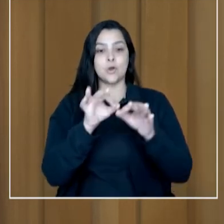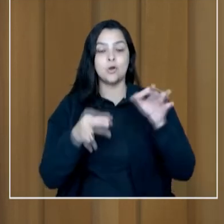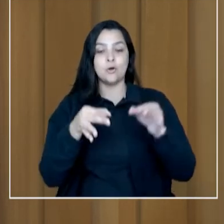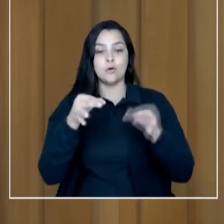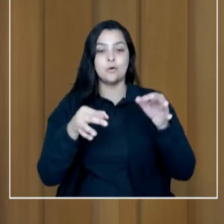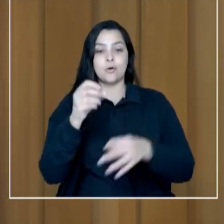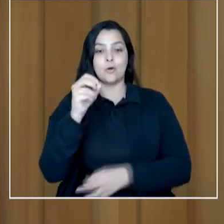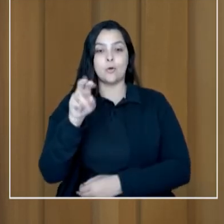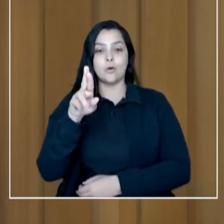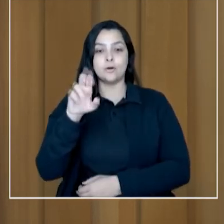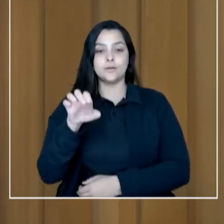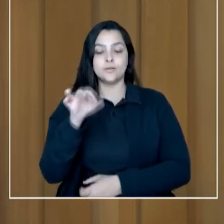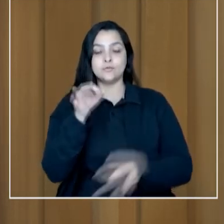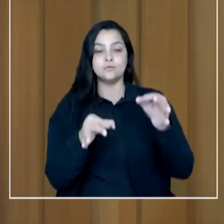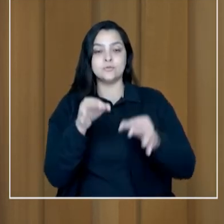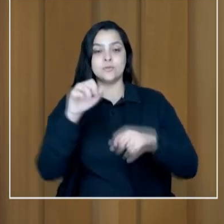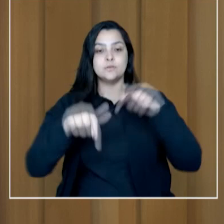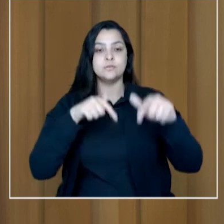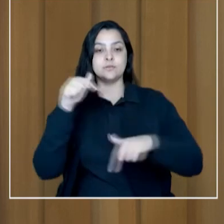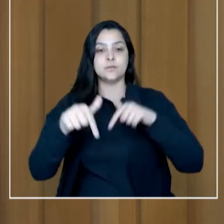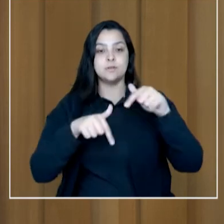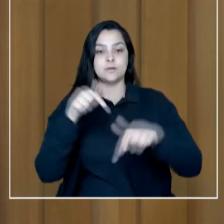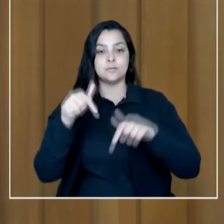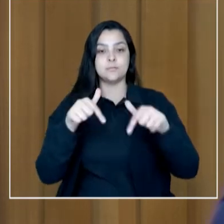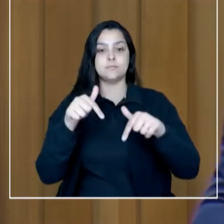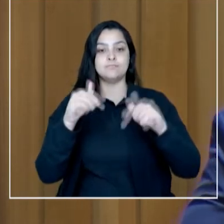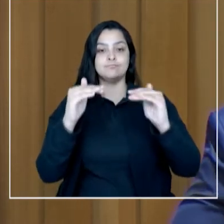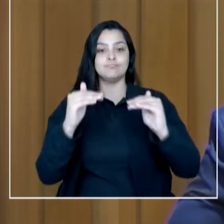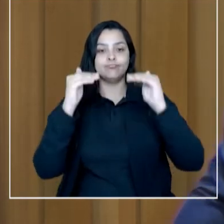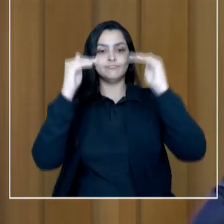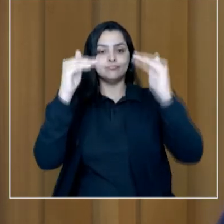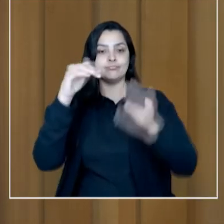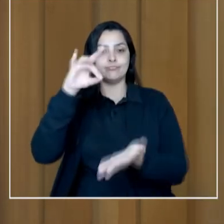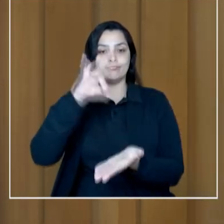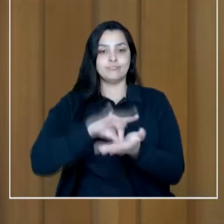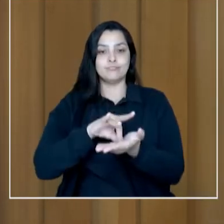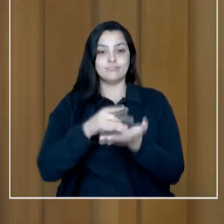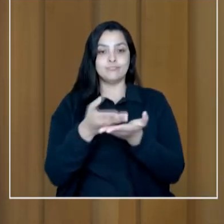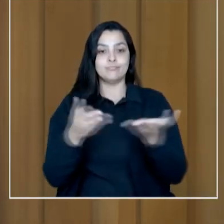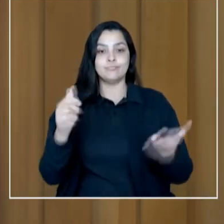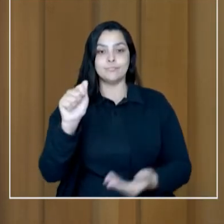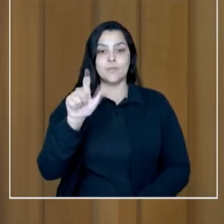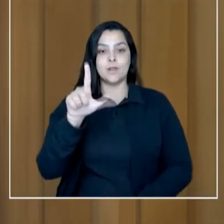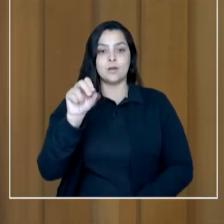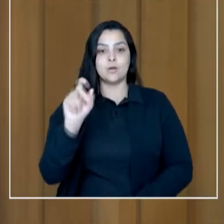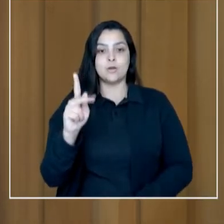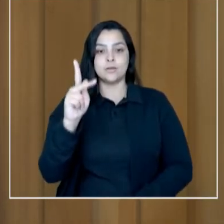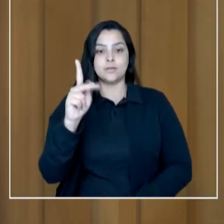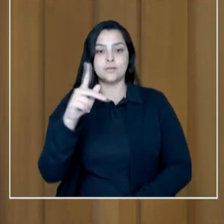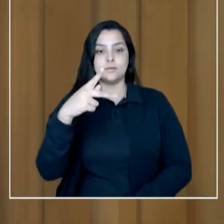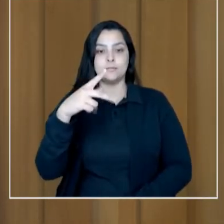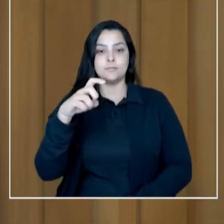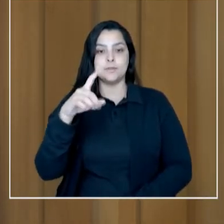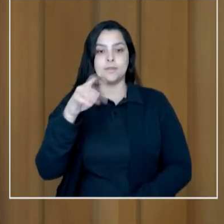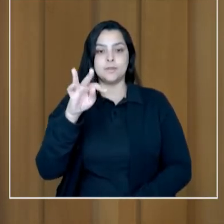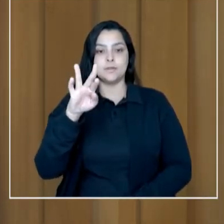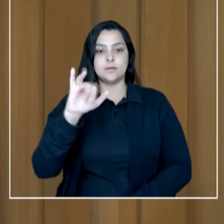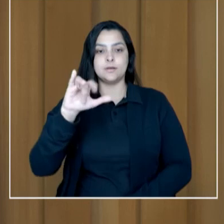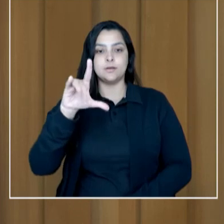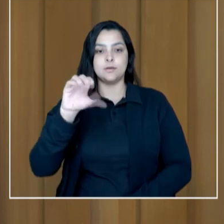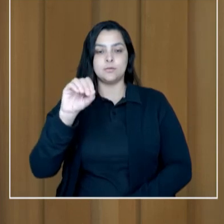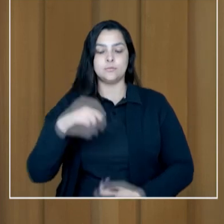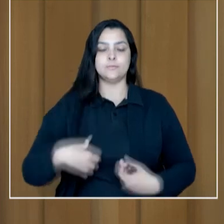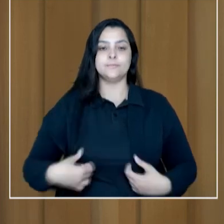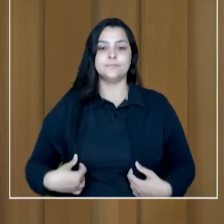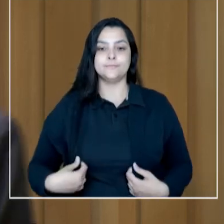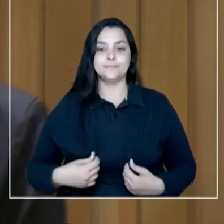Judiciário do Trabalho, no grau Grande Oficial, a Alok Petrillo. Compõem o dispositivo